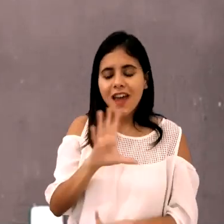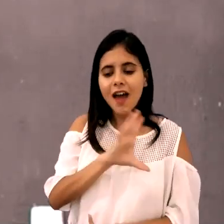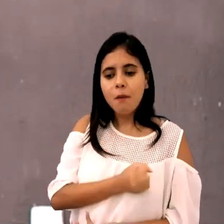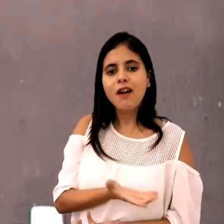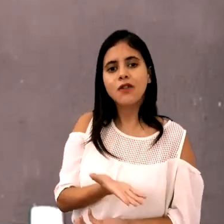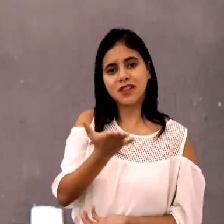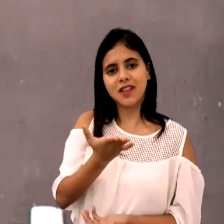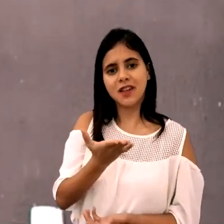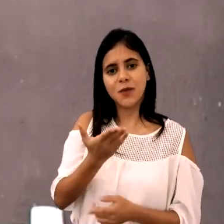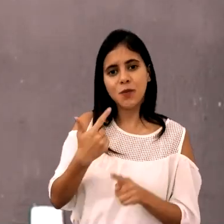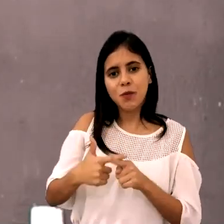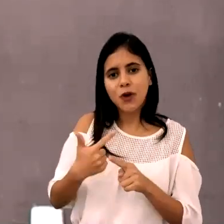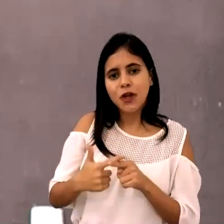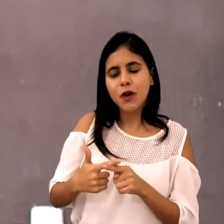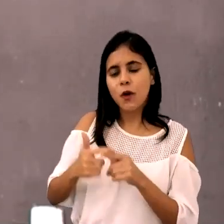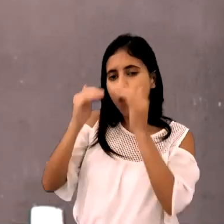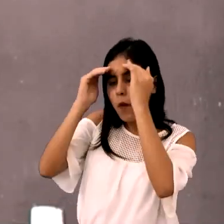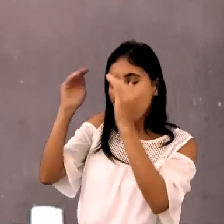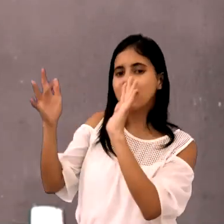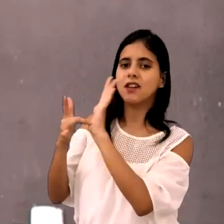Não vai por outro caminho, não.